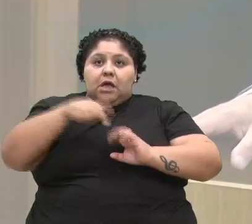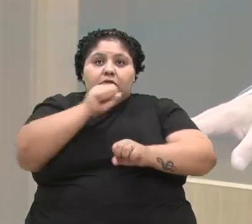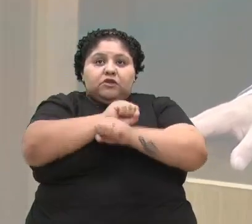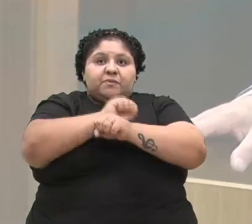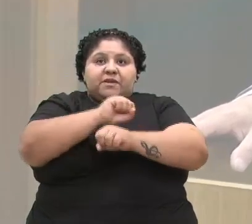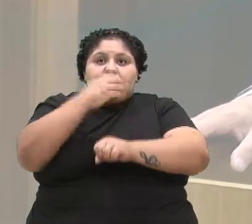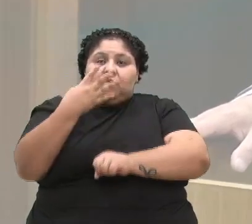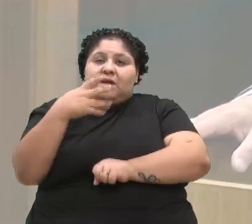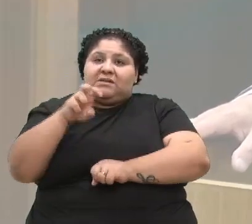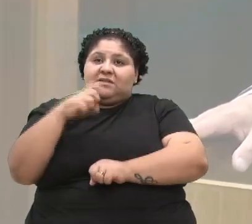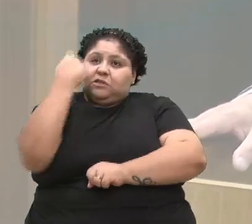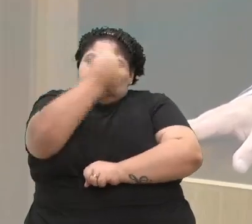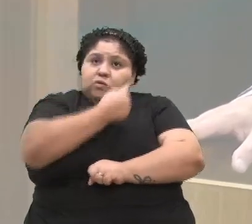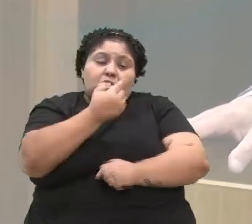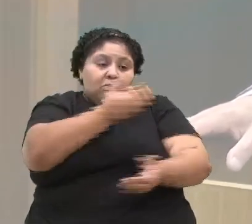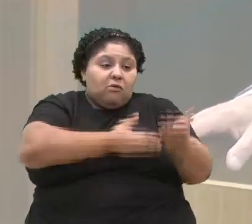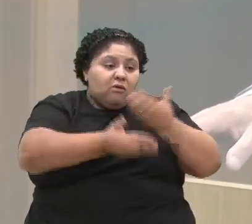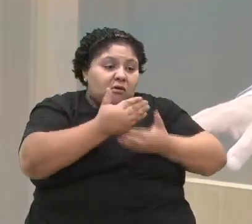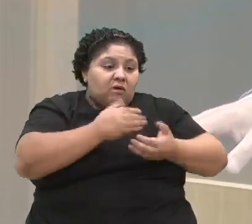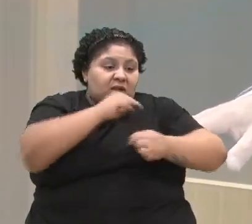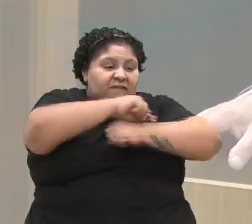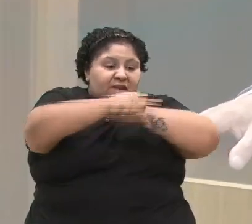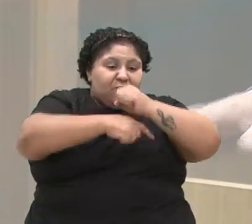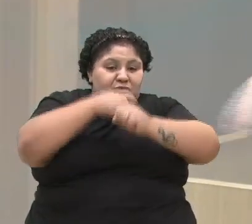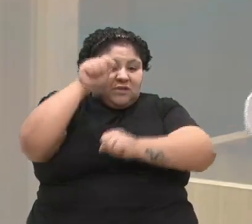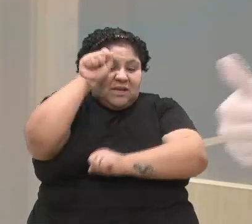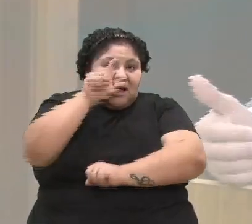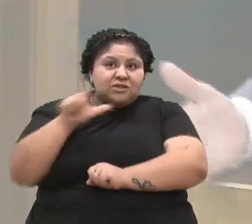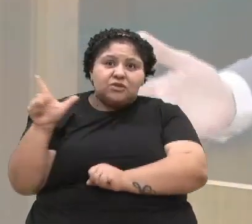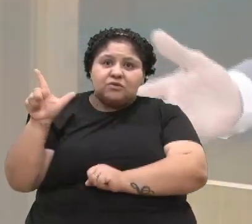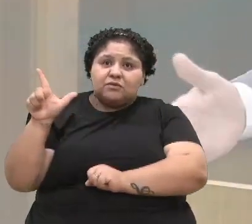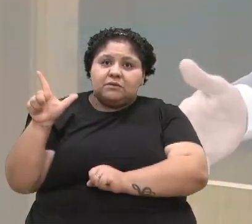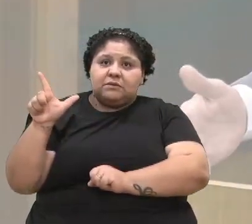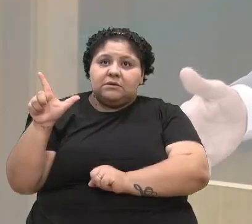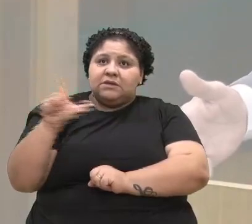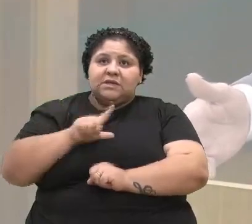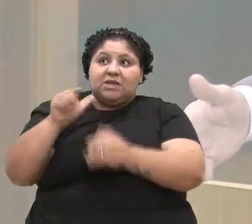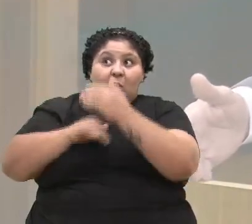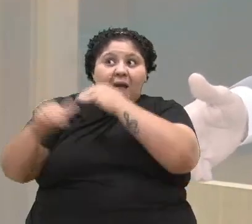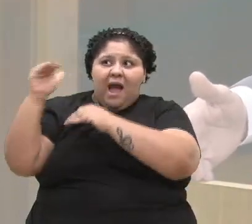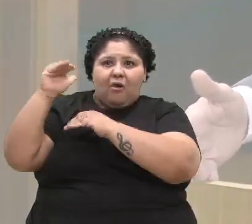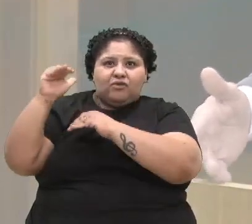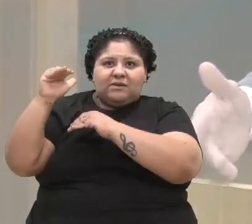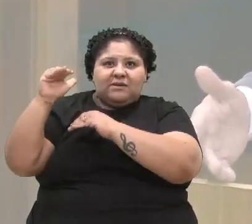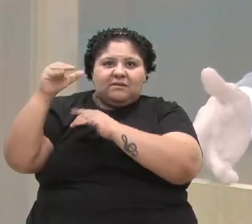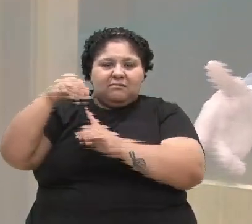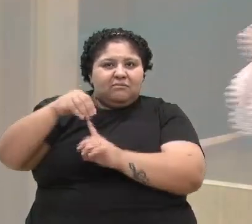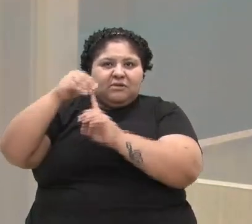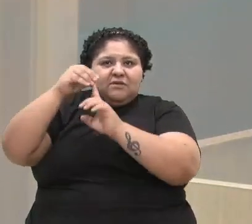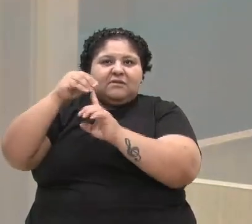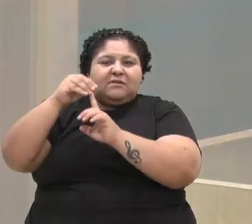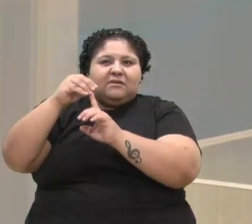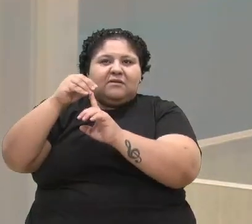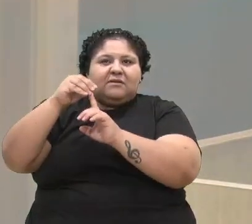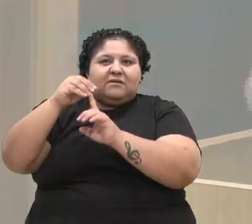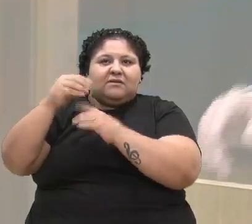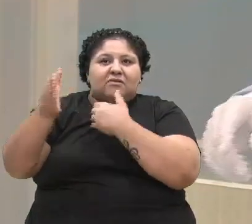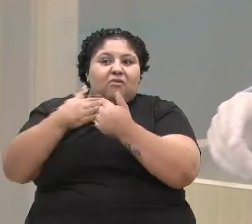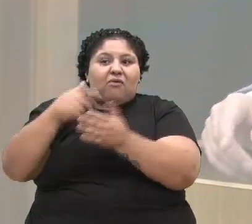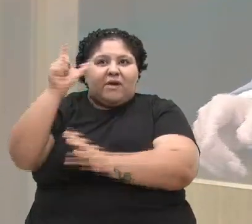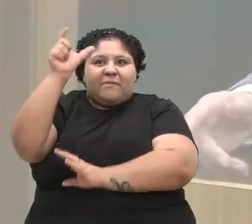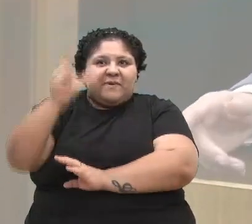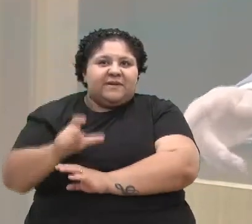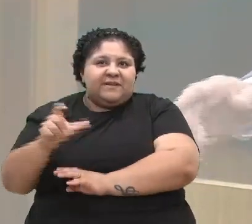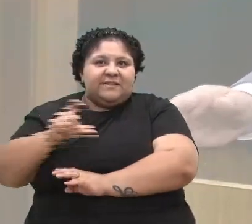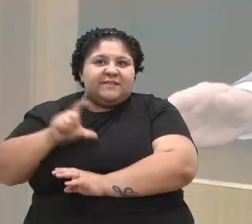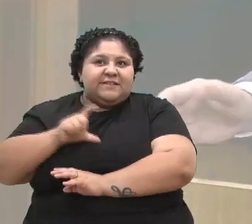atendido. Daí eu olhei a prioridade, ele estava com a pulseira azul, que não é alta prioridade. Ele disse, imagina, qualquer pessoa que tem uma